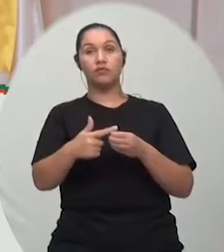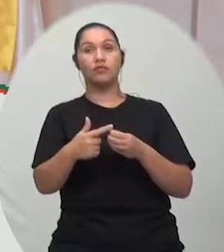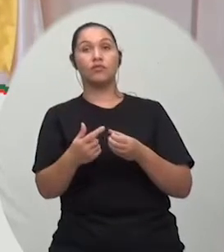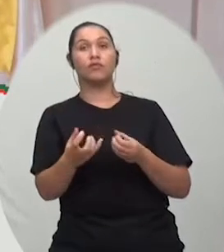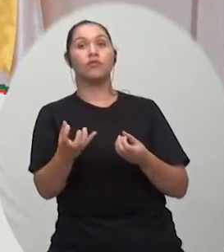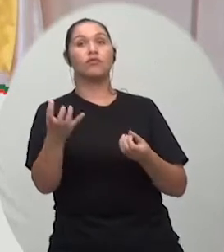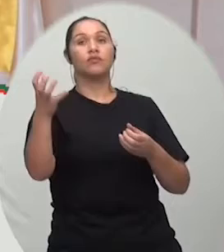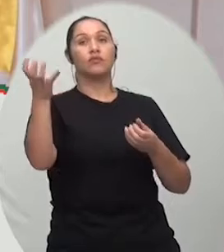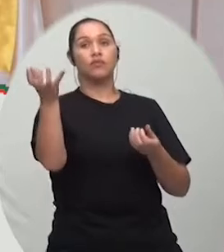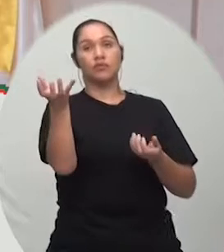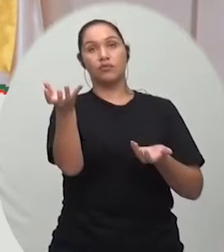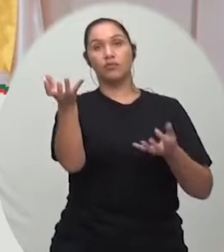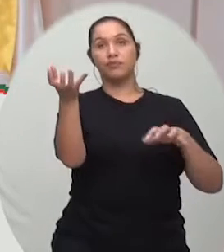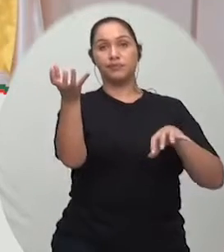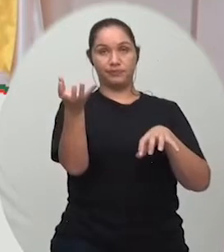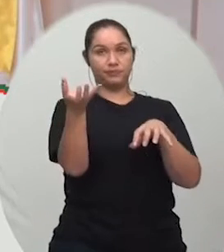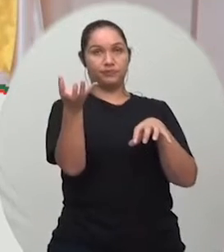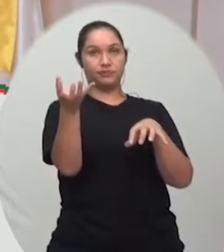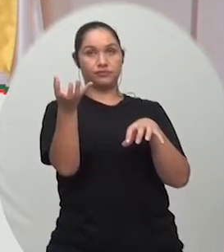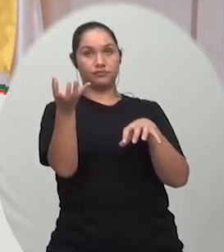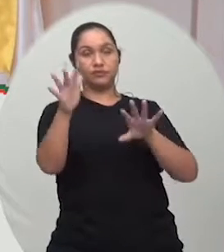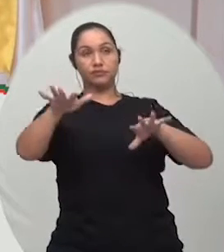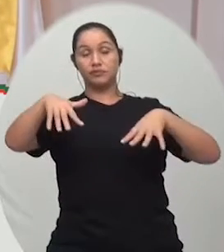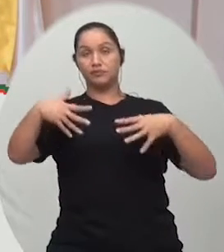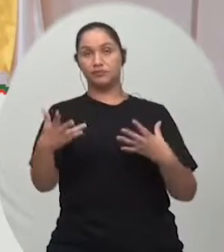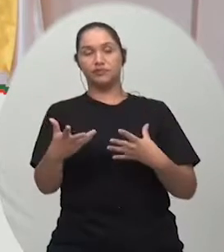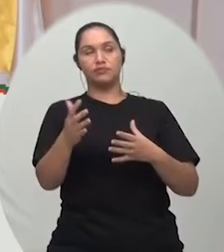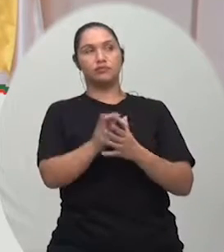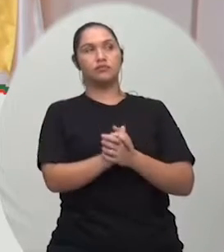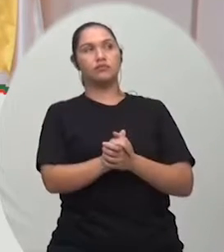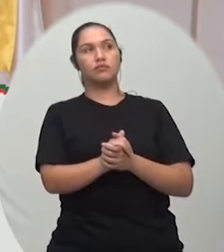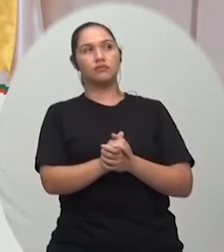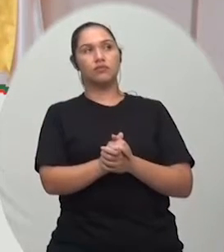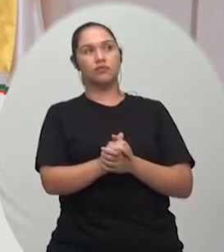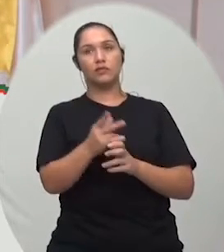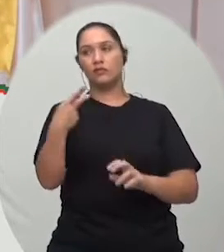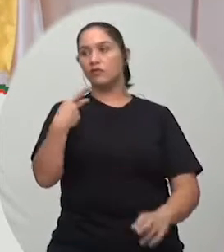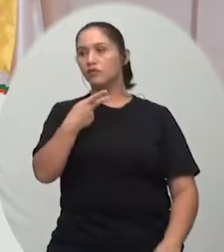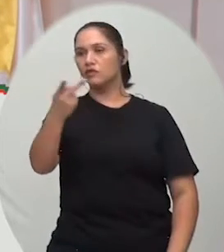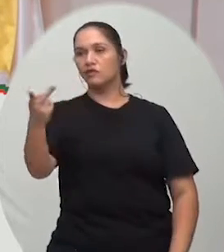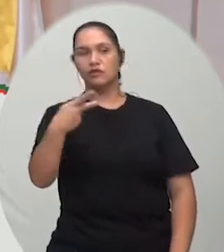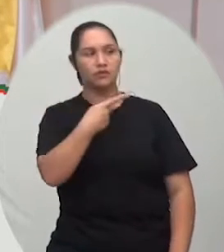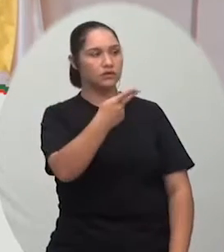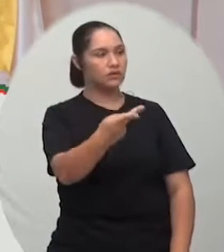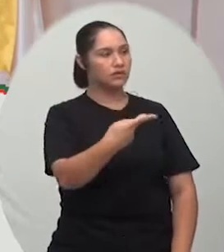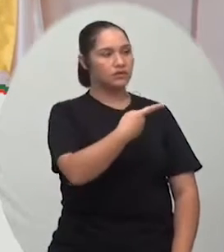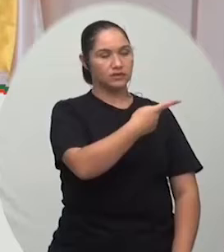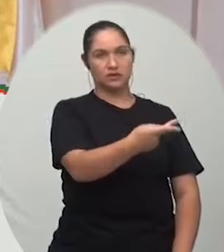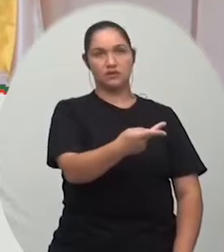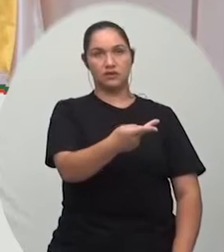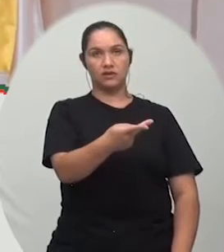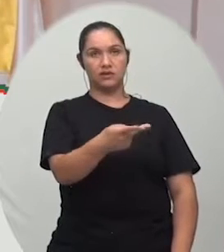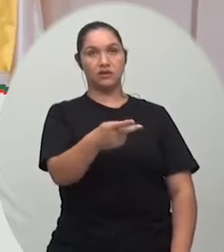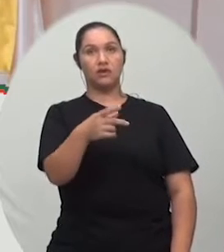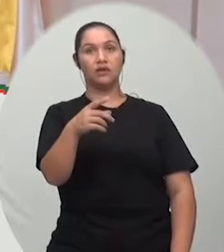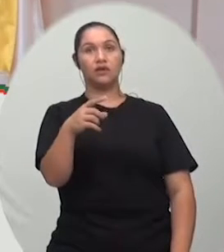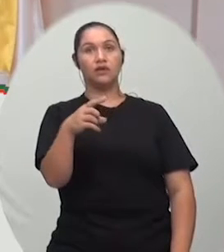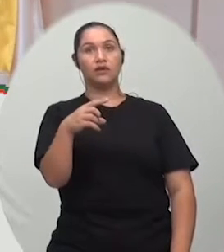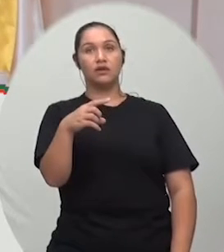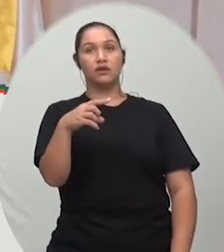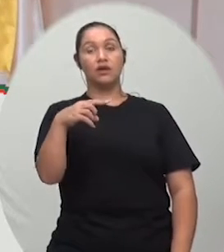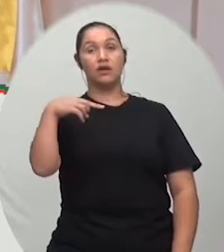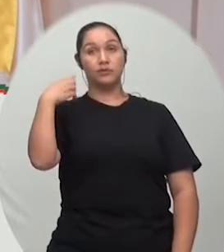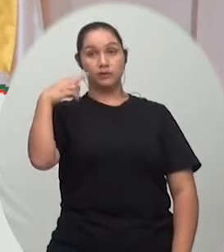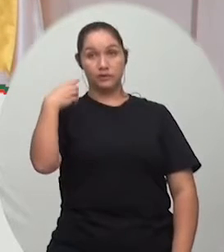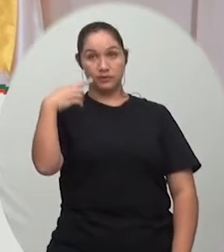especificamente estivemos, além de visitar os gabinetes dos deputados aqui da nossa região, de alguns deputados